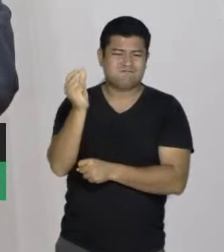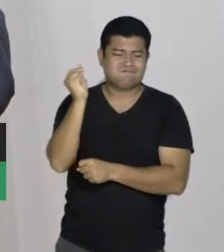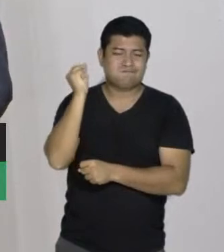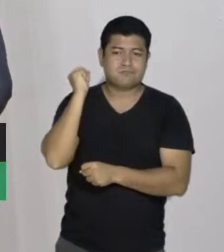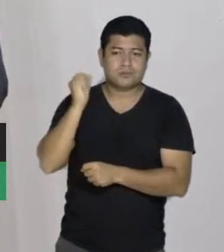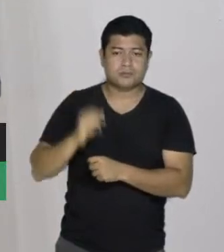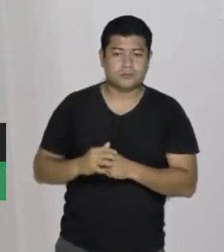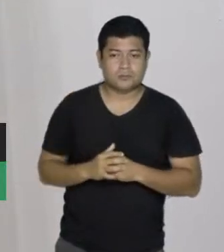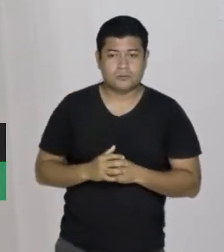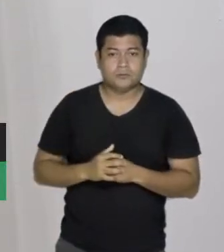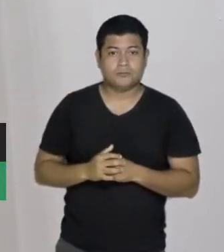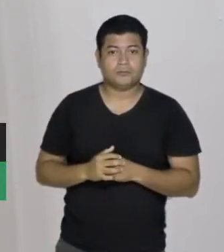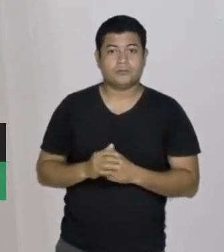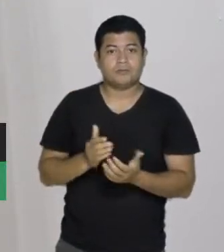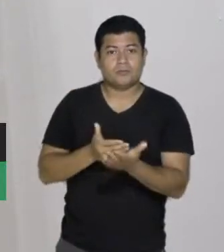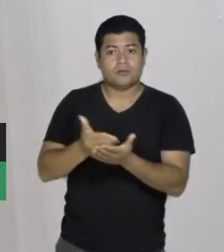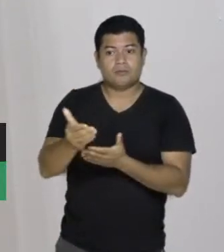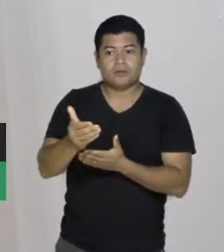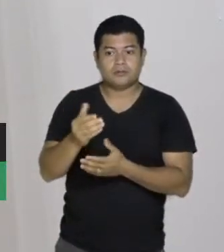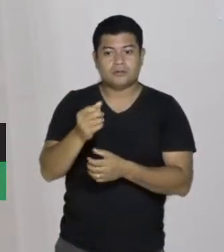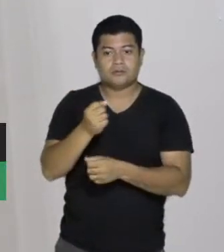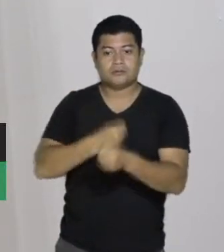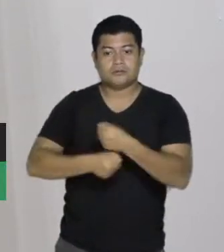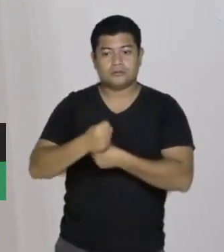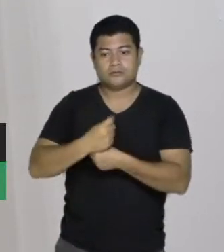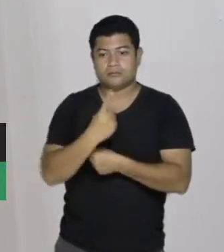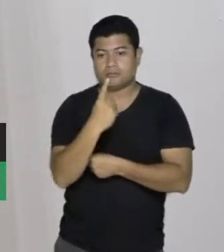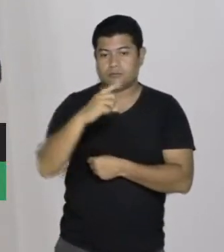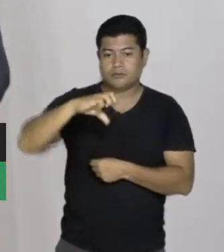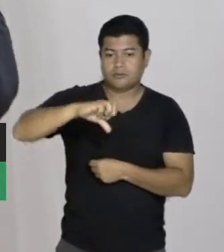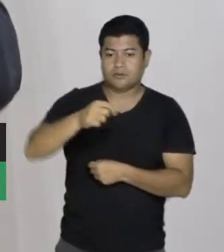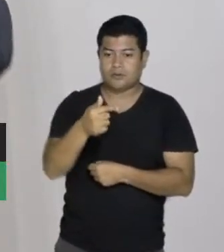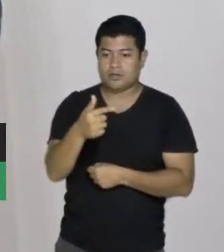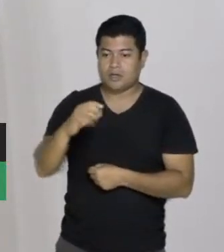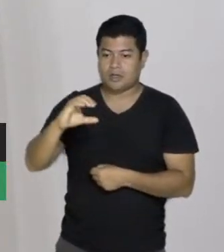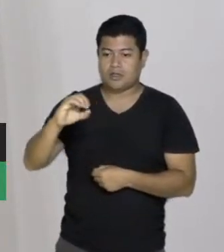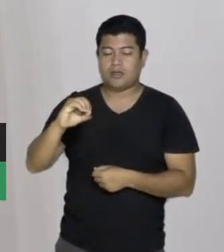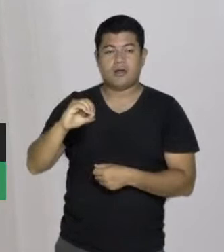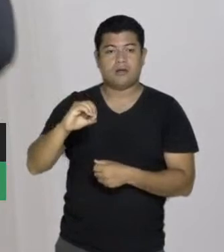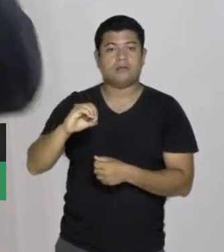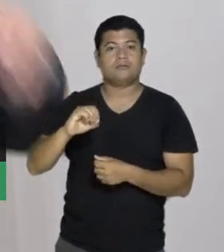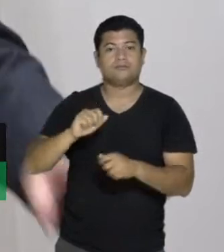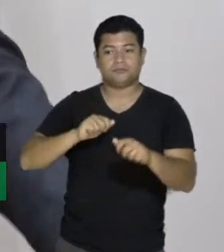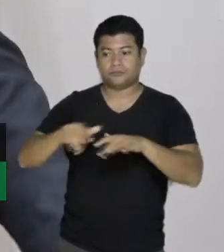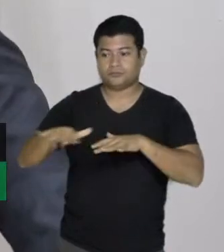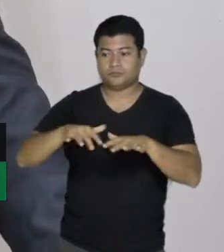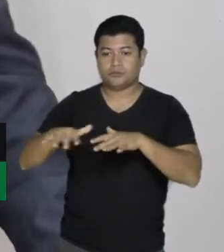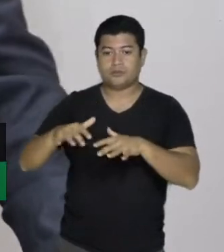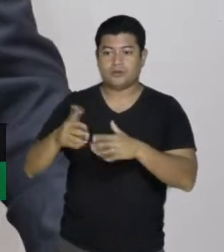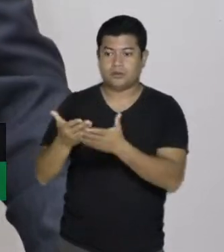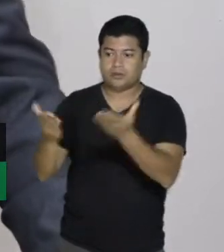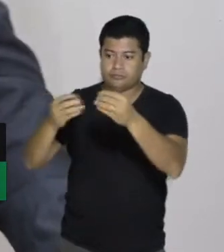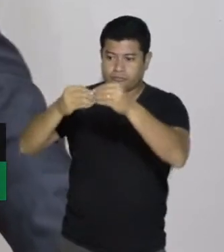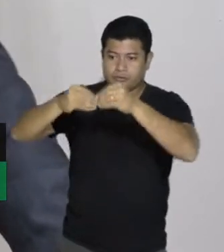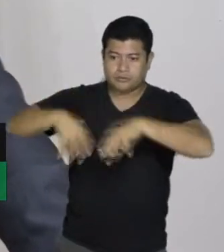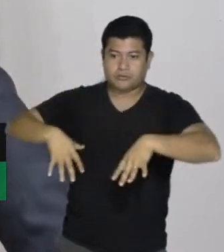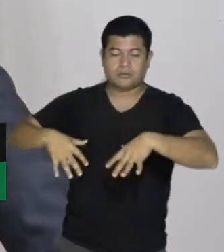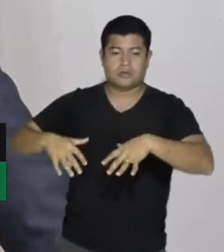os anos 70 o movimento dos atingidos por barragens